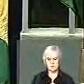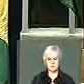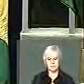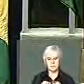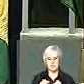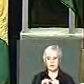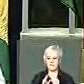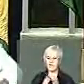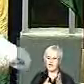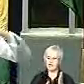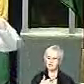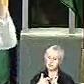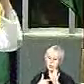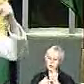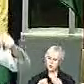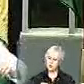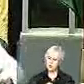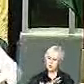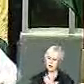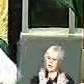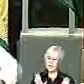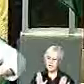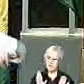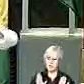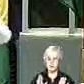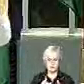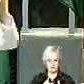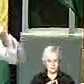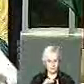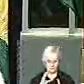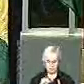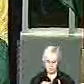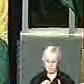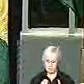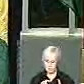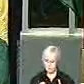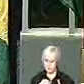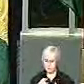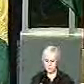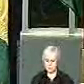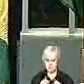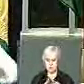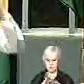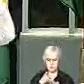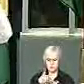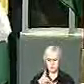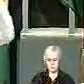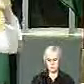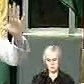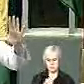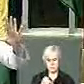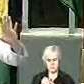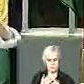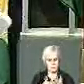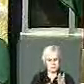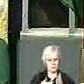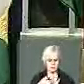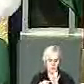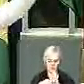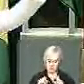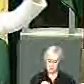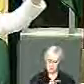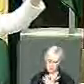tudo transparente, desde as concessões até a participação da sociedade, tendo como base,